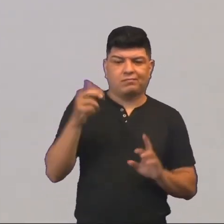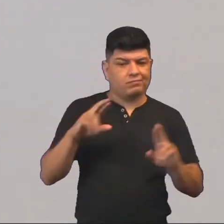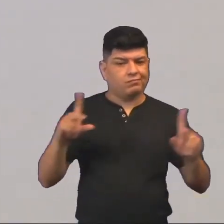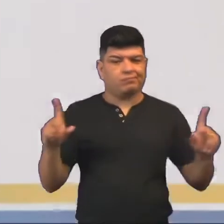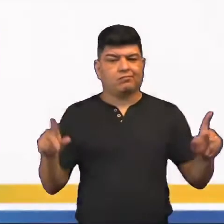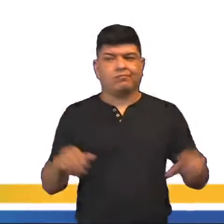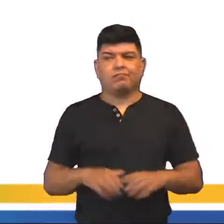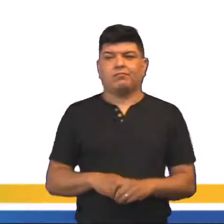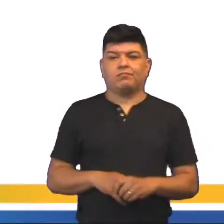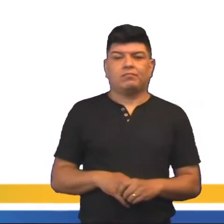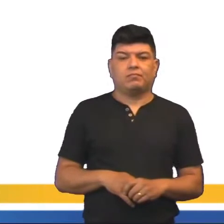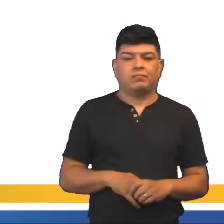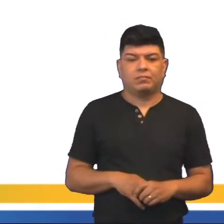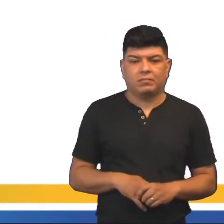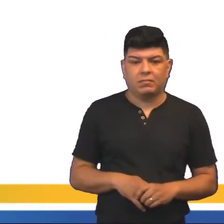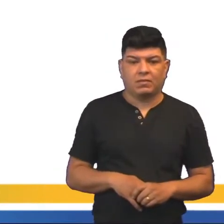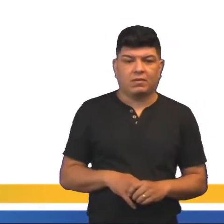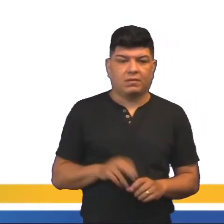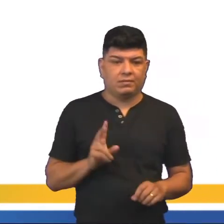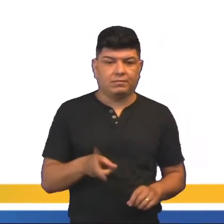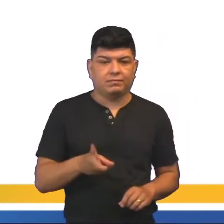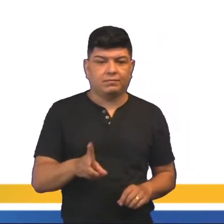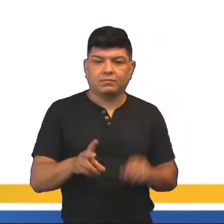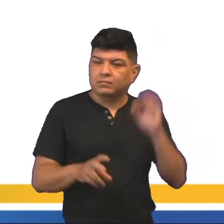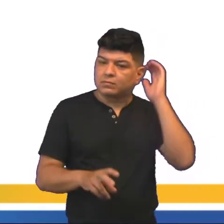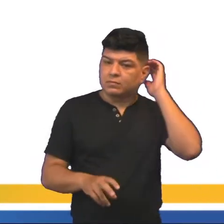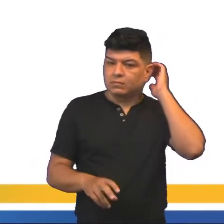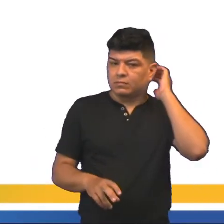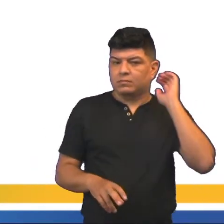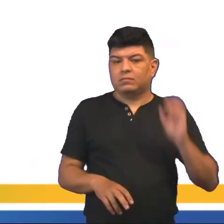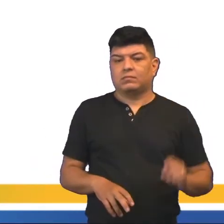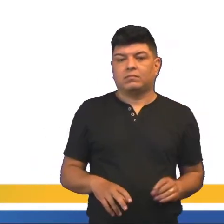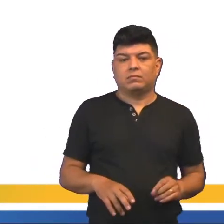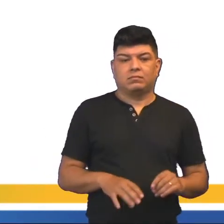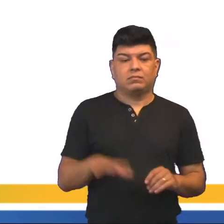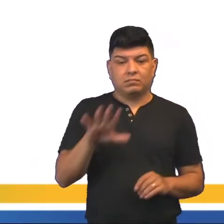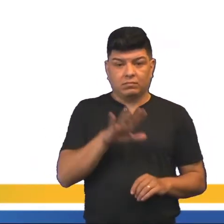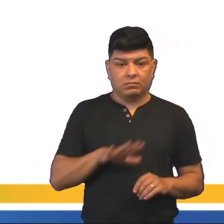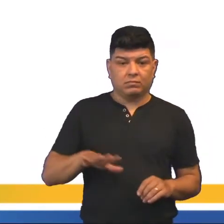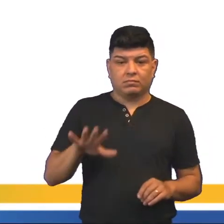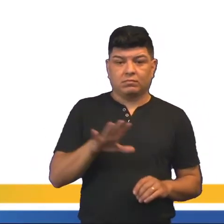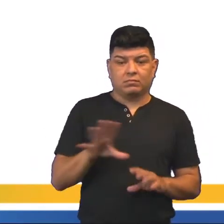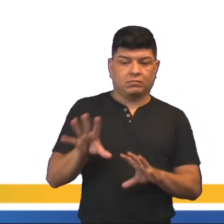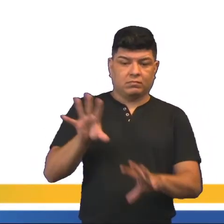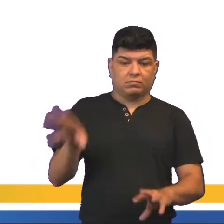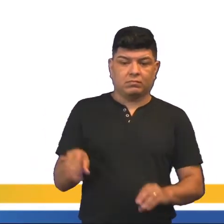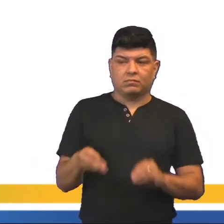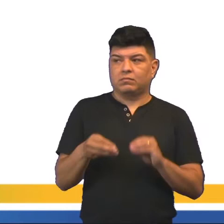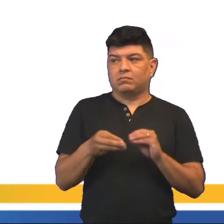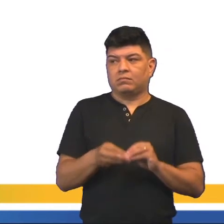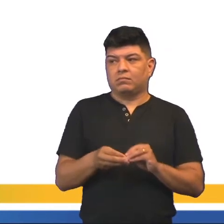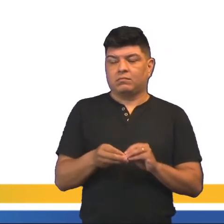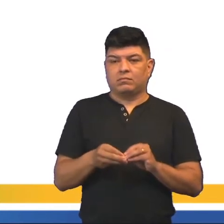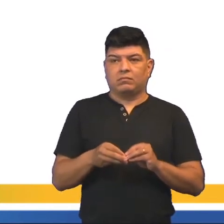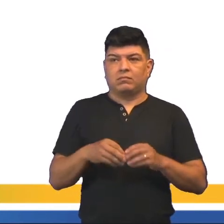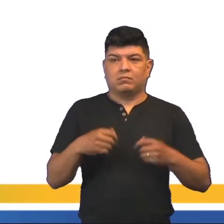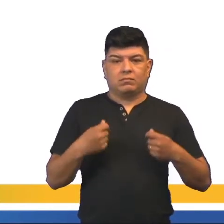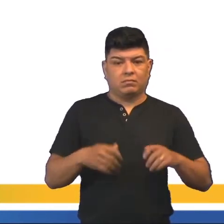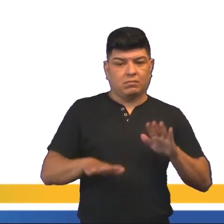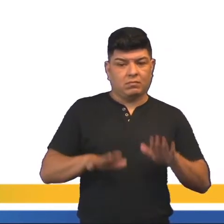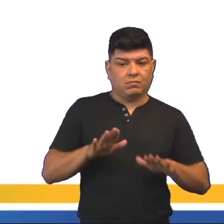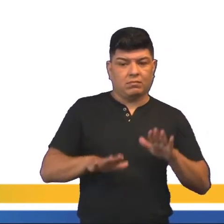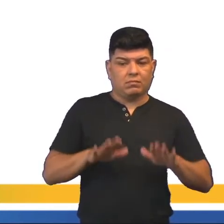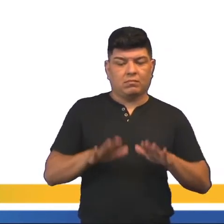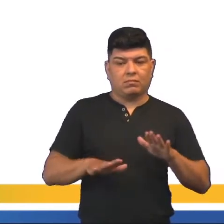coisa. E aí, continuando, a gente pode ver então, resumindo aí, que dependendo